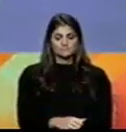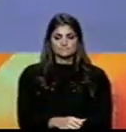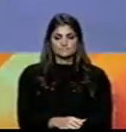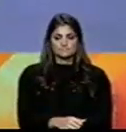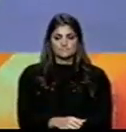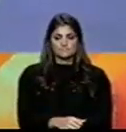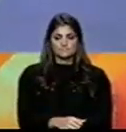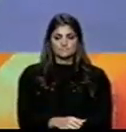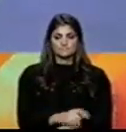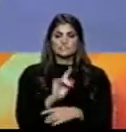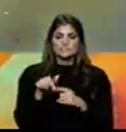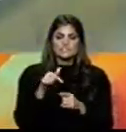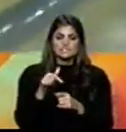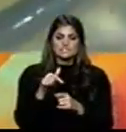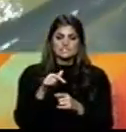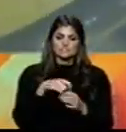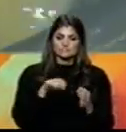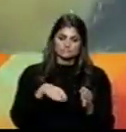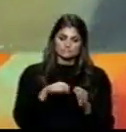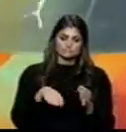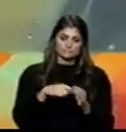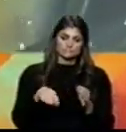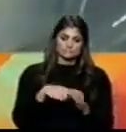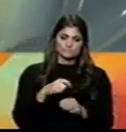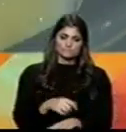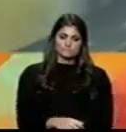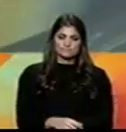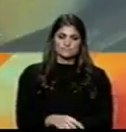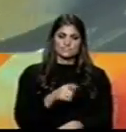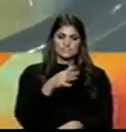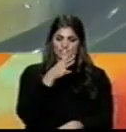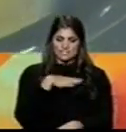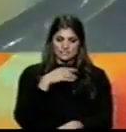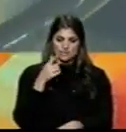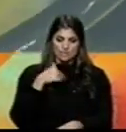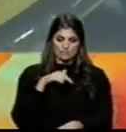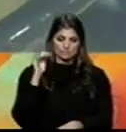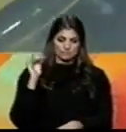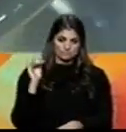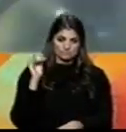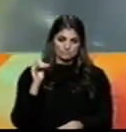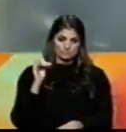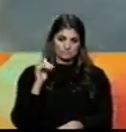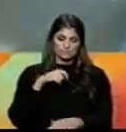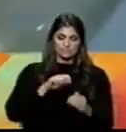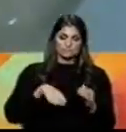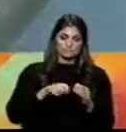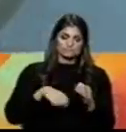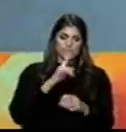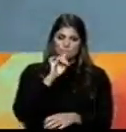que se mexer sempre para o mesmo lado? Não tens nada que mexer para o mesmo lado. Isso era o que nos diziam quando éramos pequenos. Não era? Era quando estávamos a mexer os bolos. Não